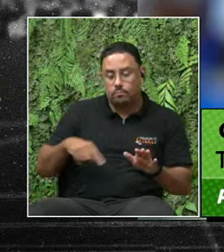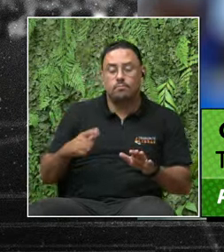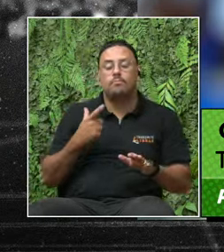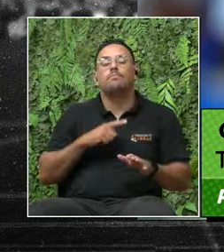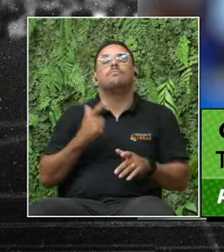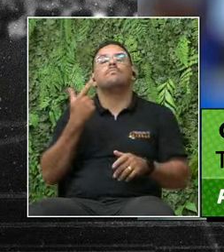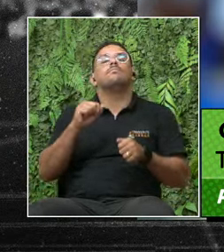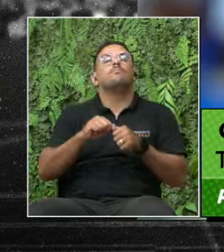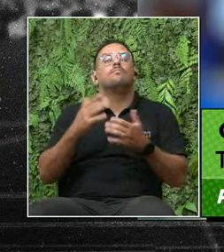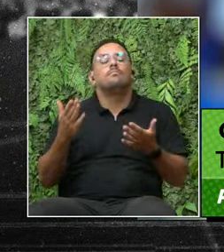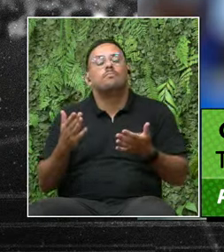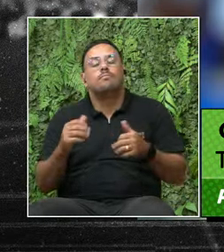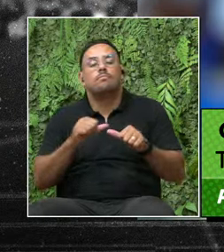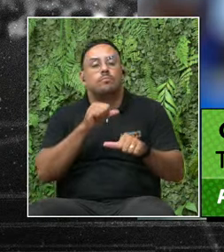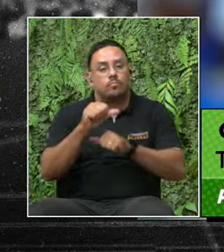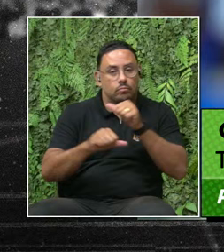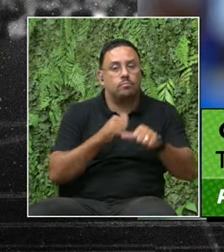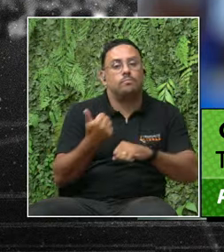parao